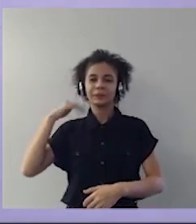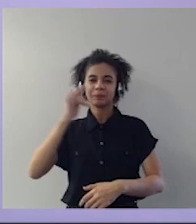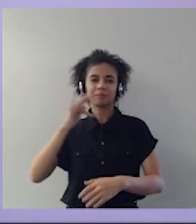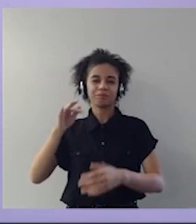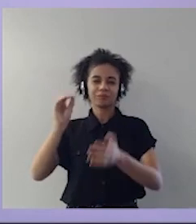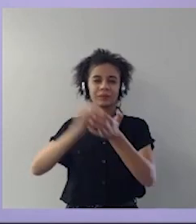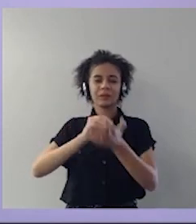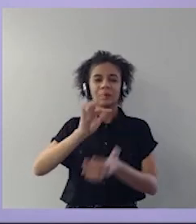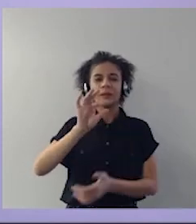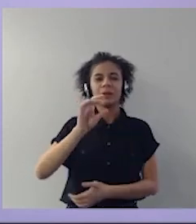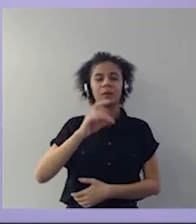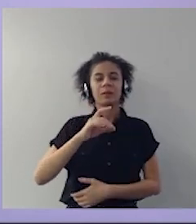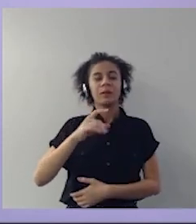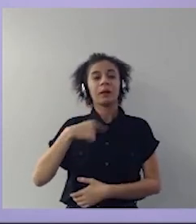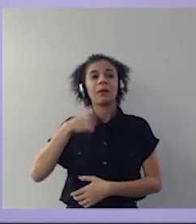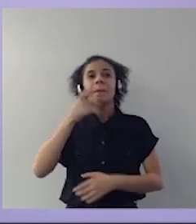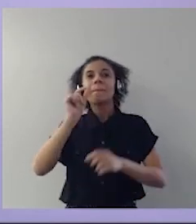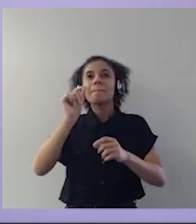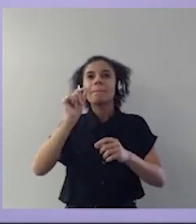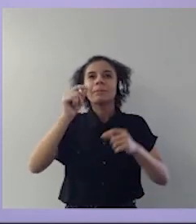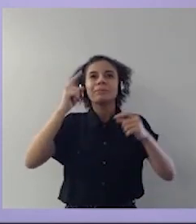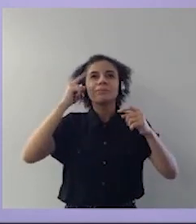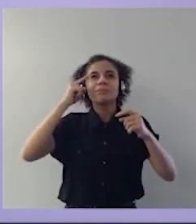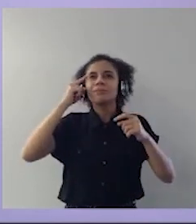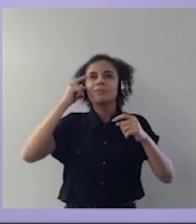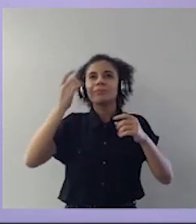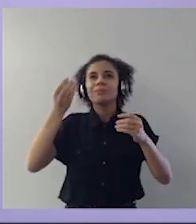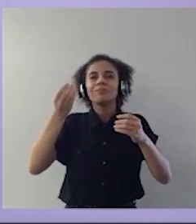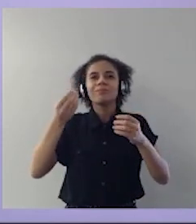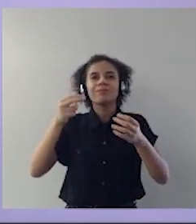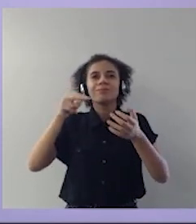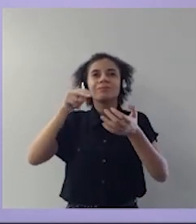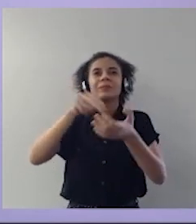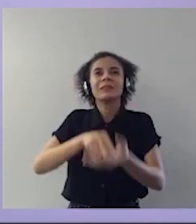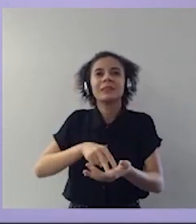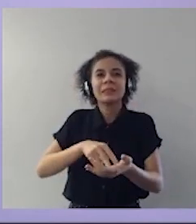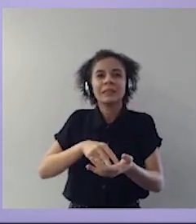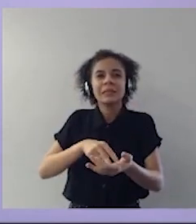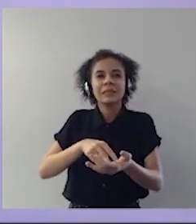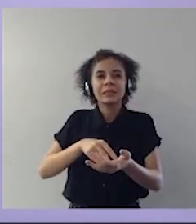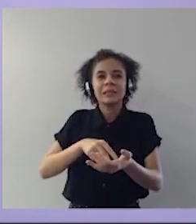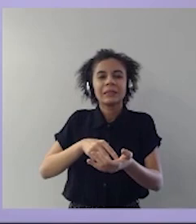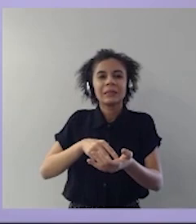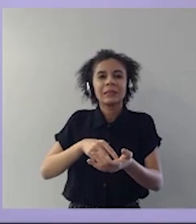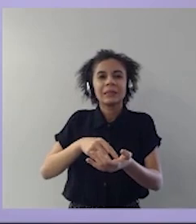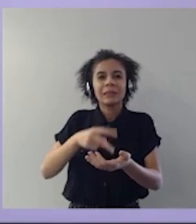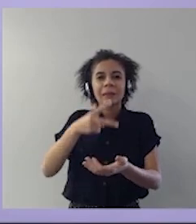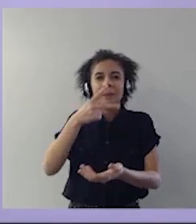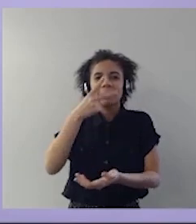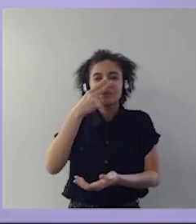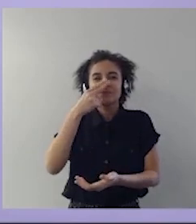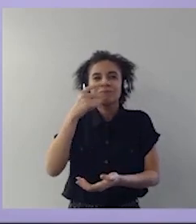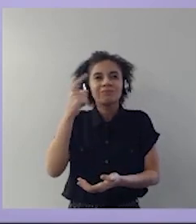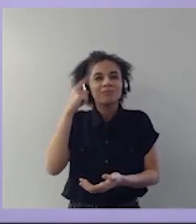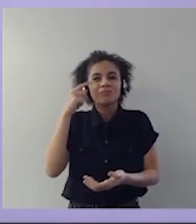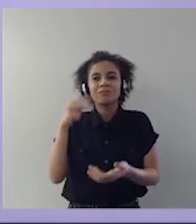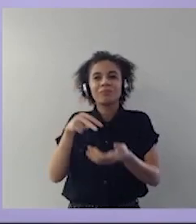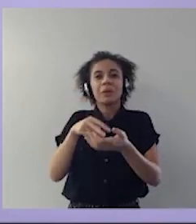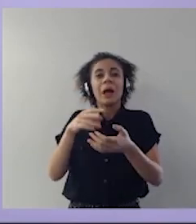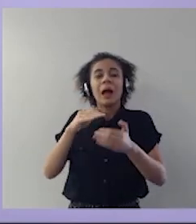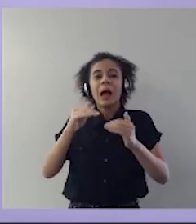algo que eu chamei do paradigma da intervenção sensata. Um comedimento interventivo,